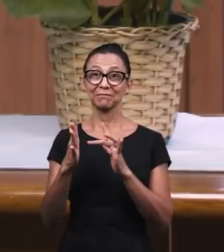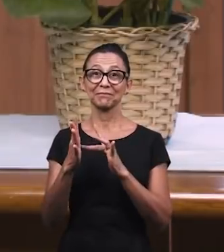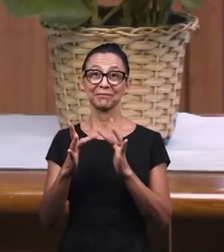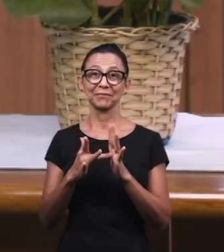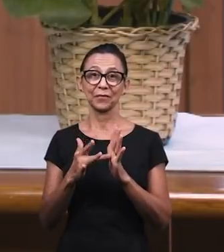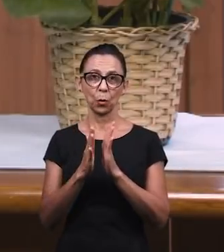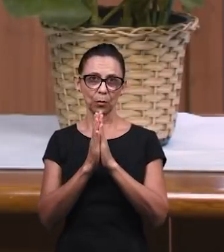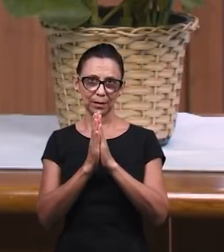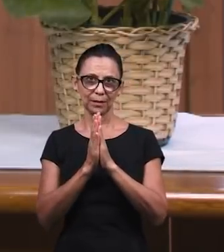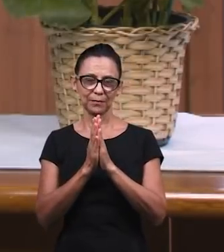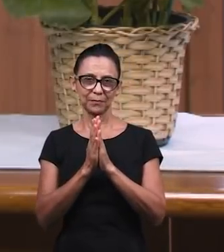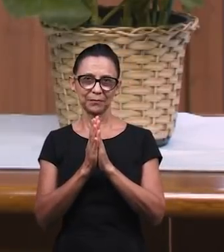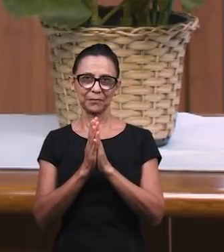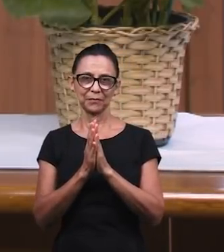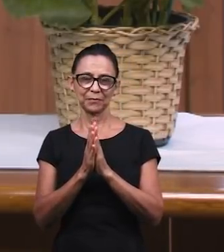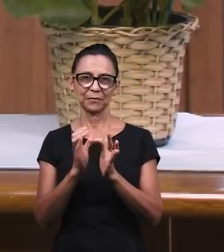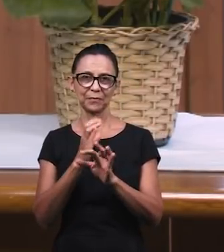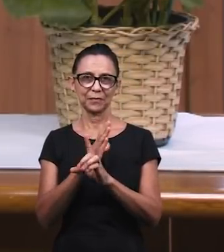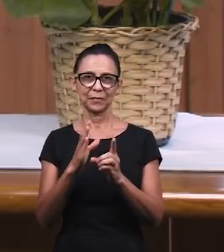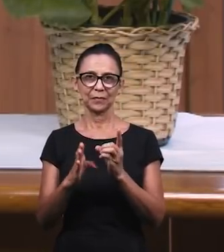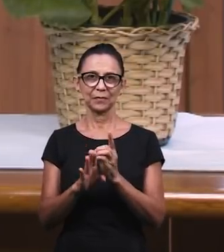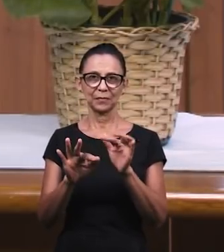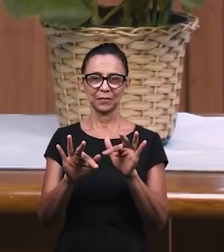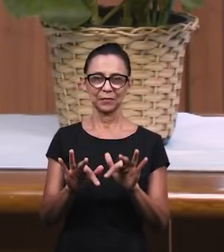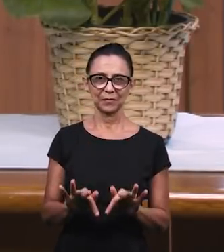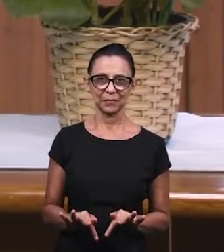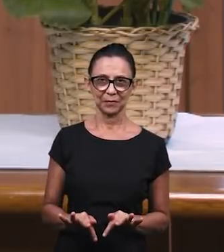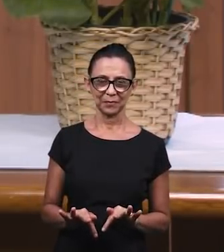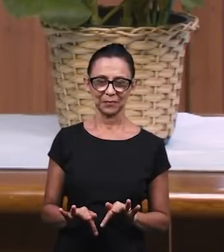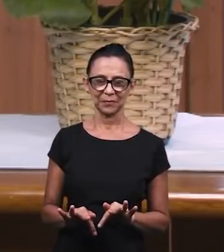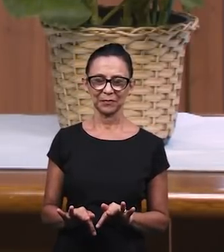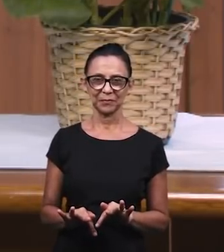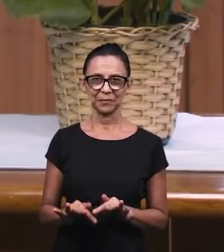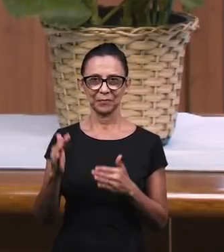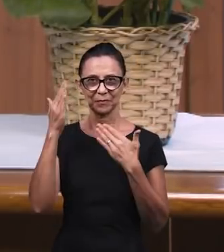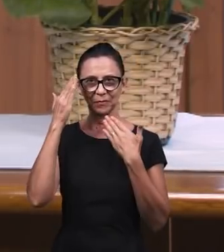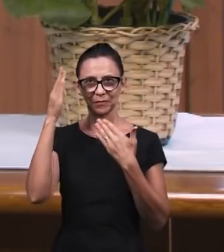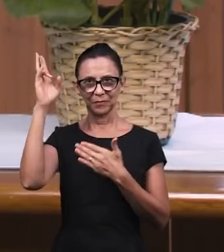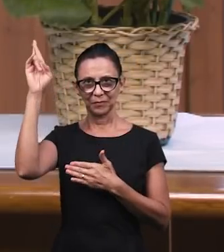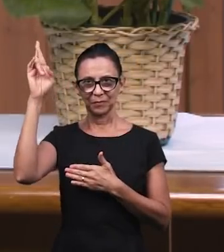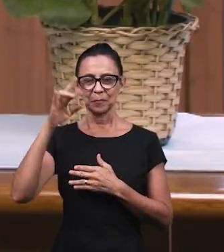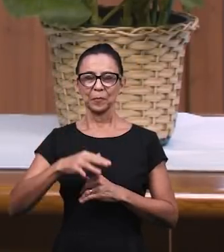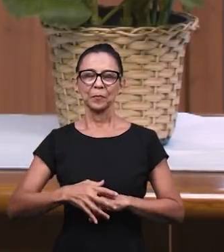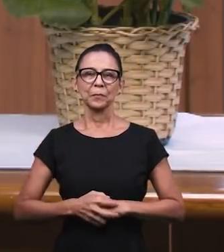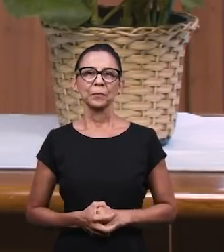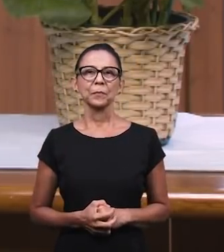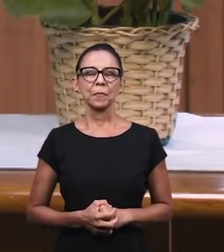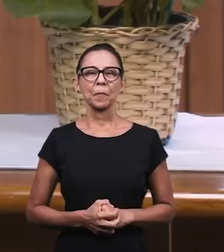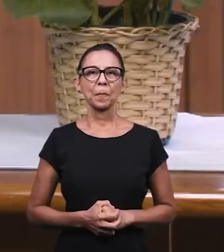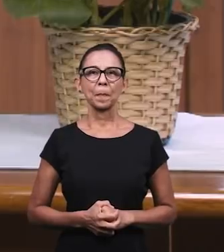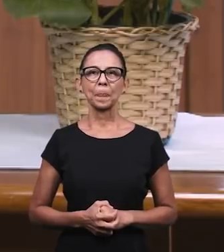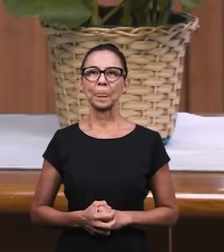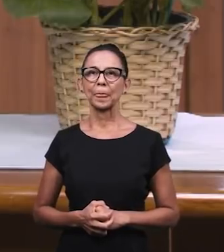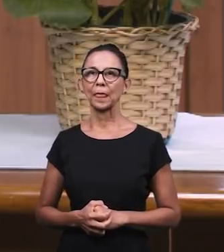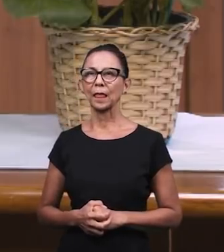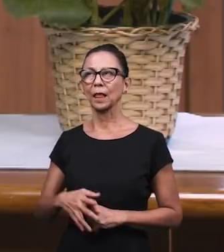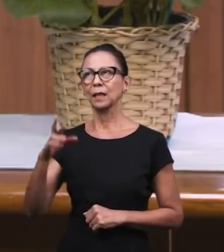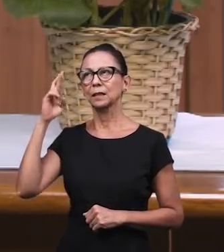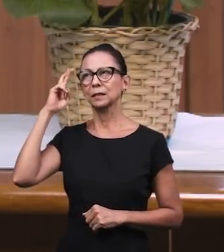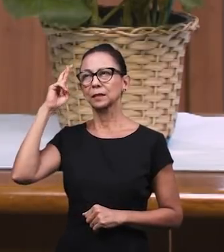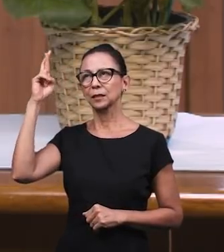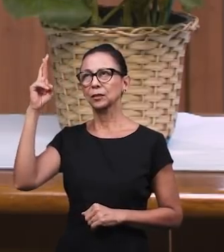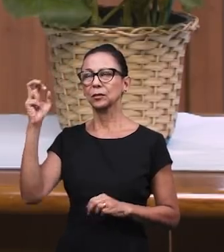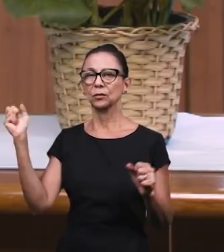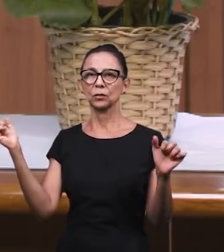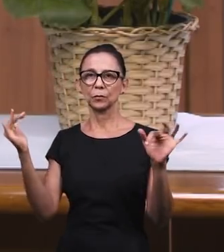Glória a Jesus. Vamos orar glorificando o Senhor, encerrando o nosso culto de glorificação ao nome do Senhor. Senhor, nós queremos glorificar